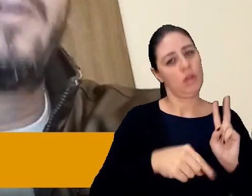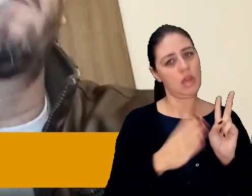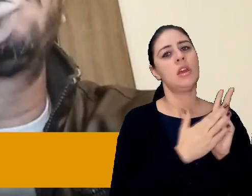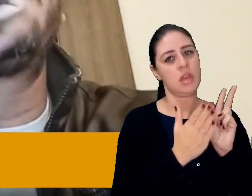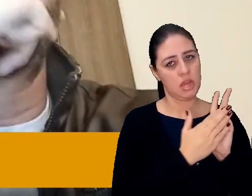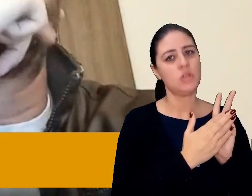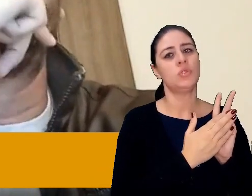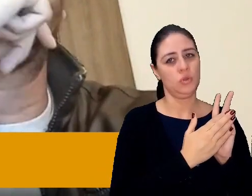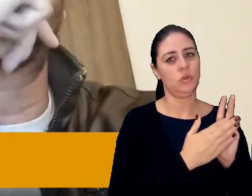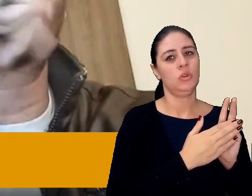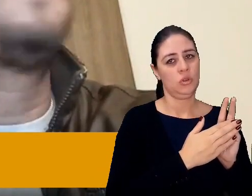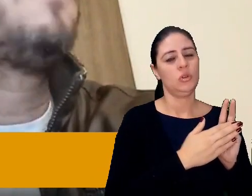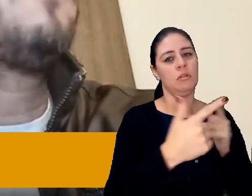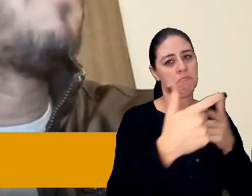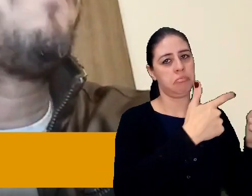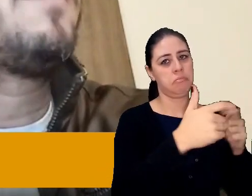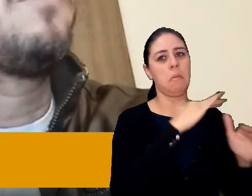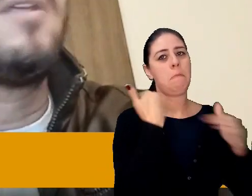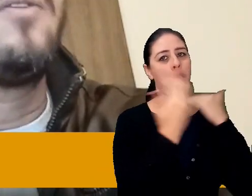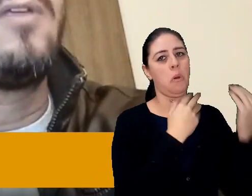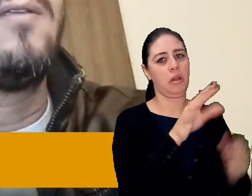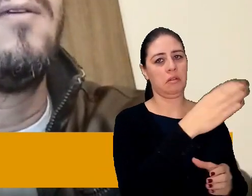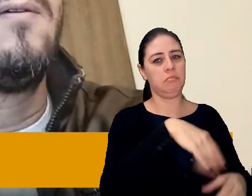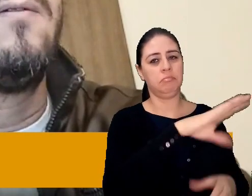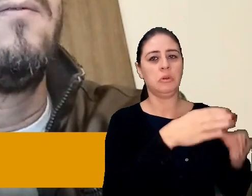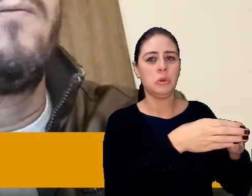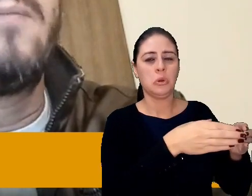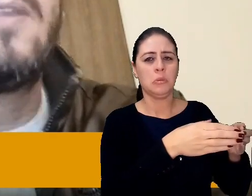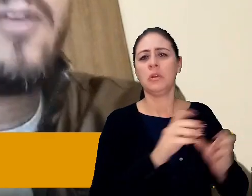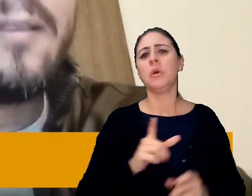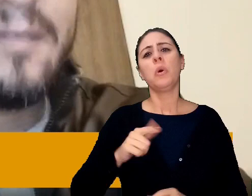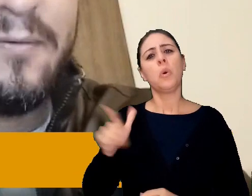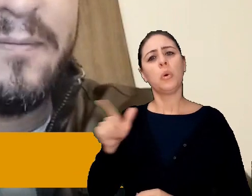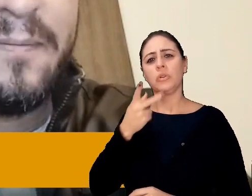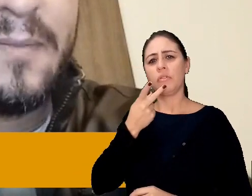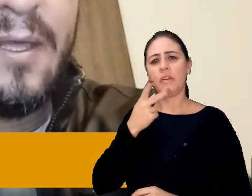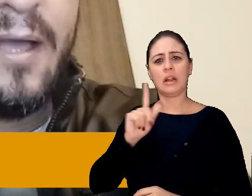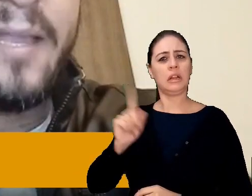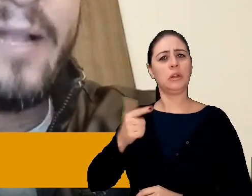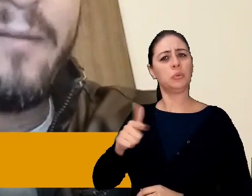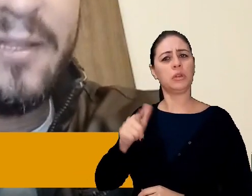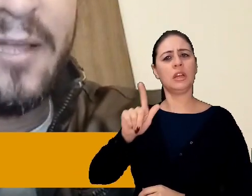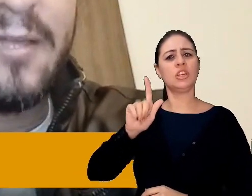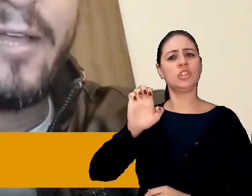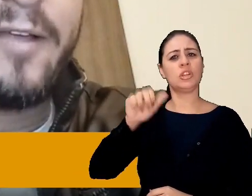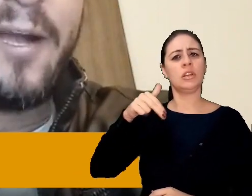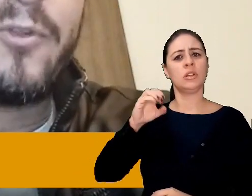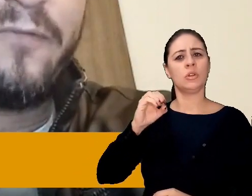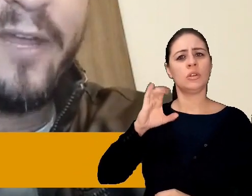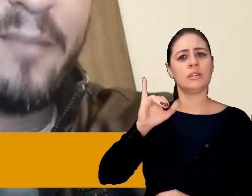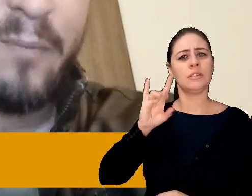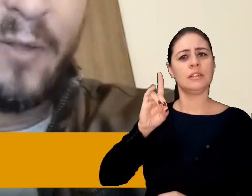mataram índios. O outro exemplo assim, não houve genocídio, gente. Foi miscigenação. Até a palavra miscigenação, tadinha,